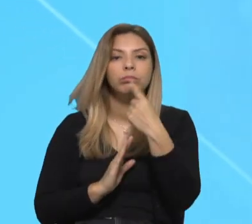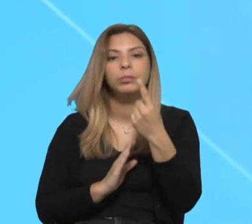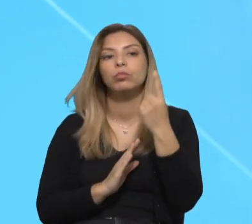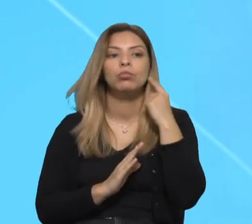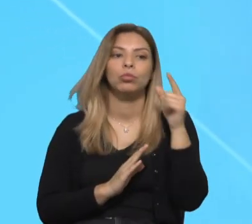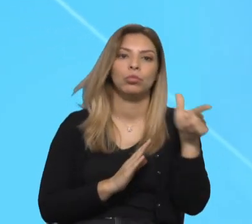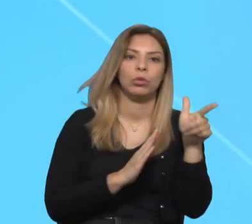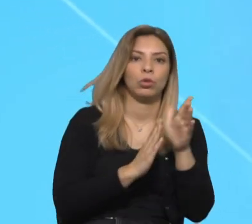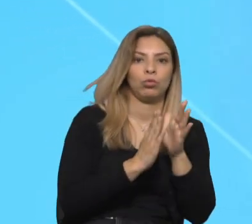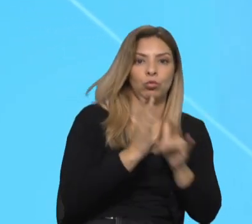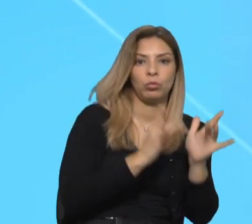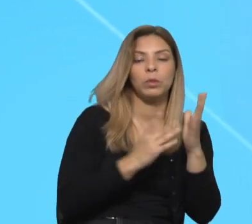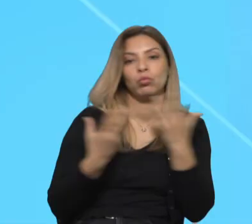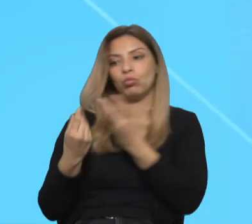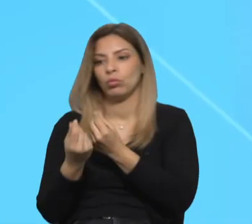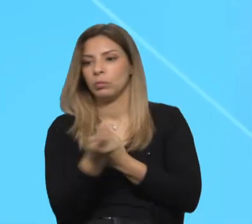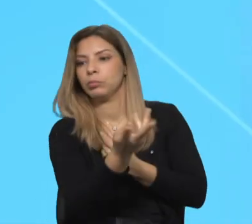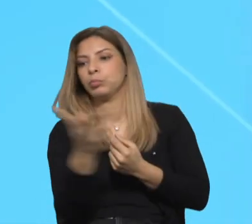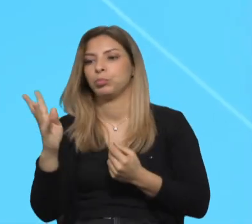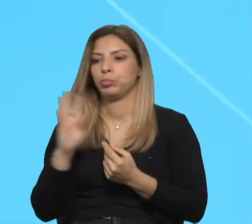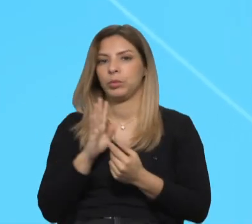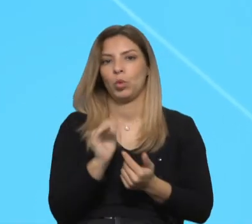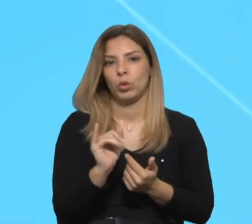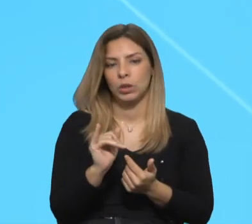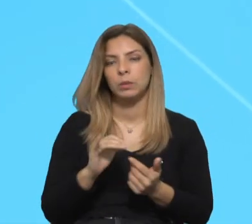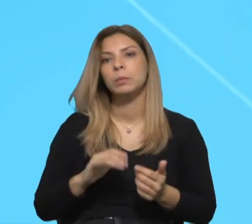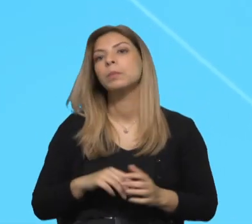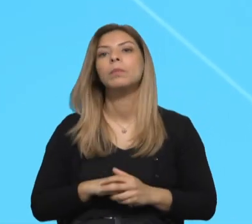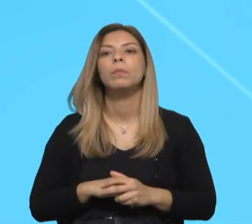figura que se destaca, Tomé. Exatamente. Que importância tem esta figura?